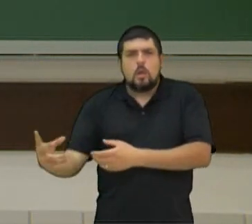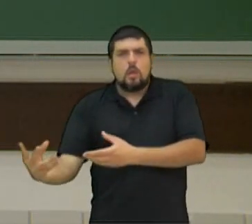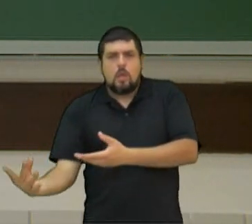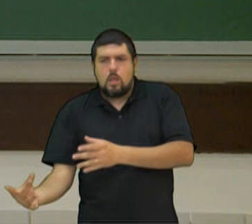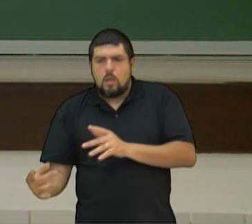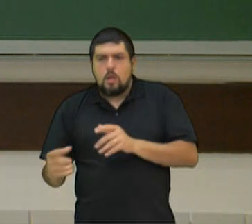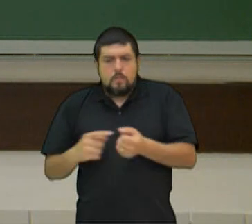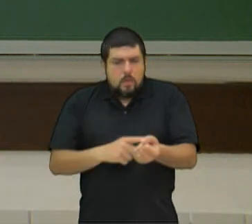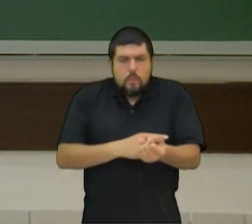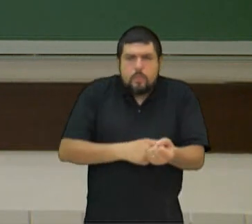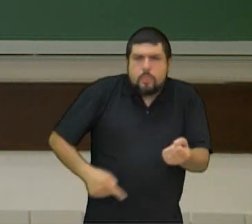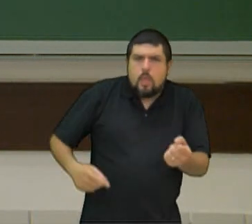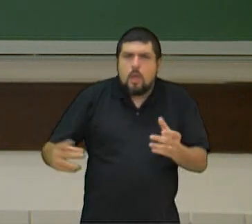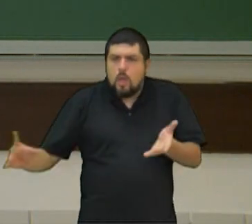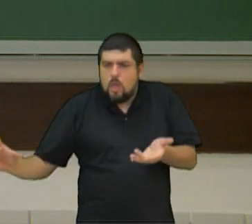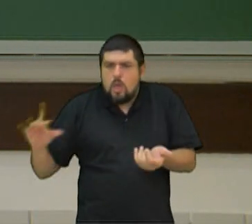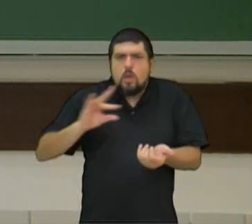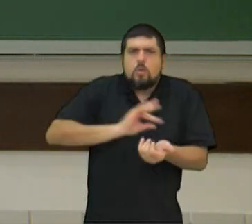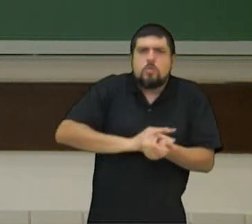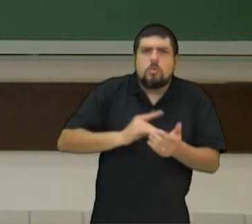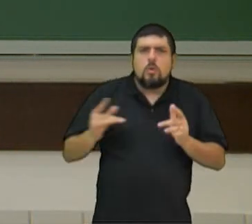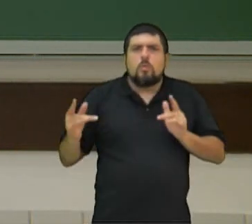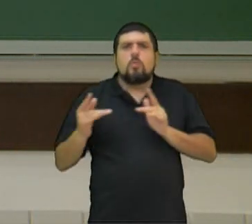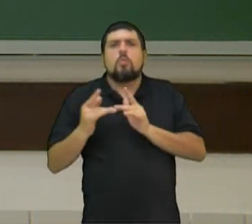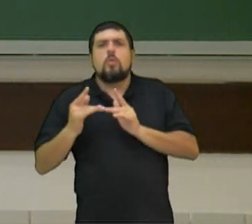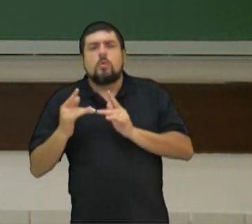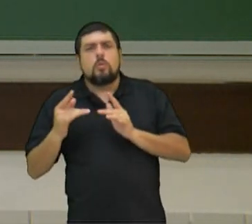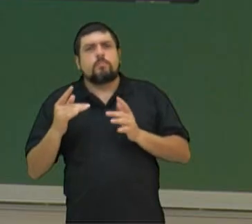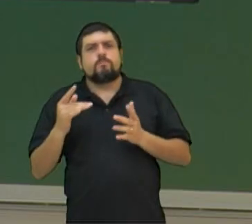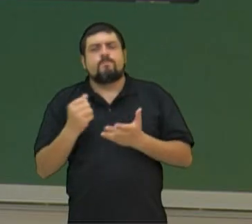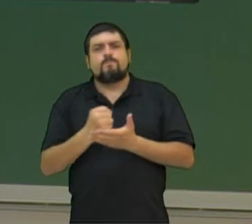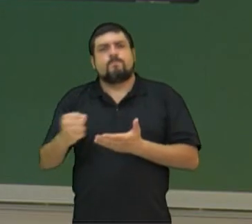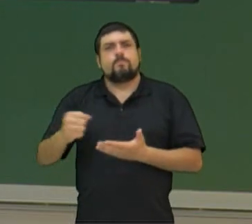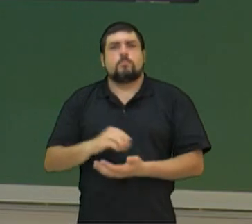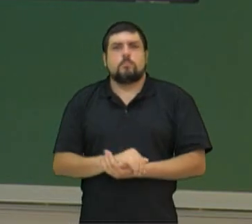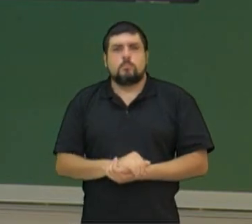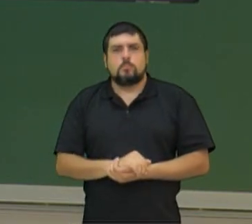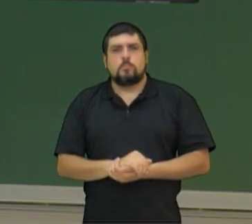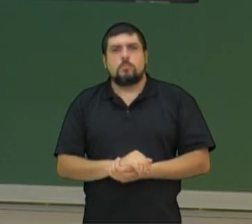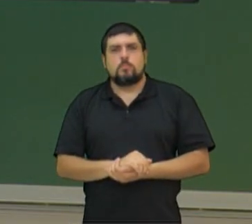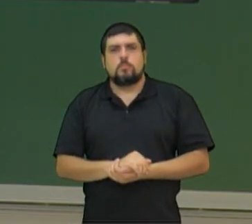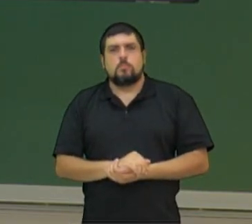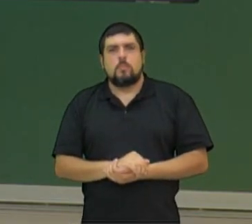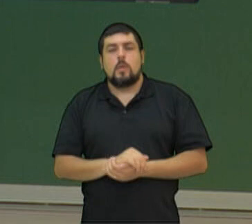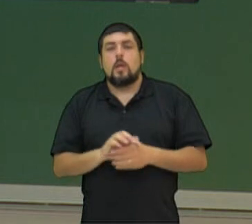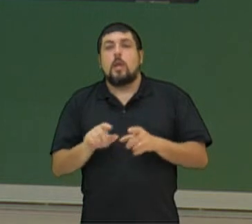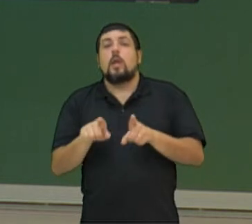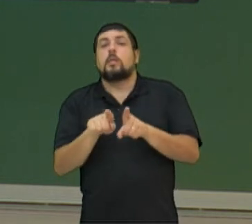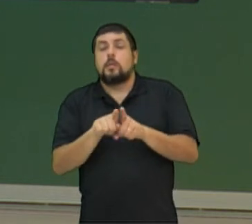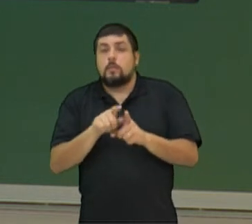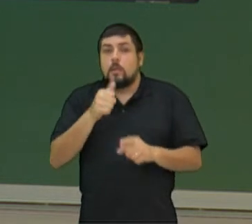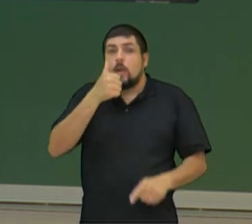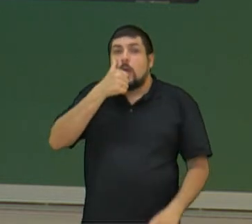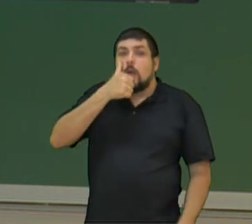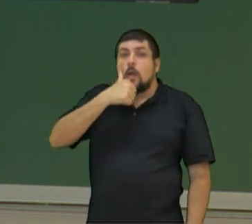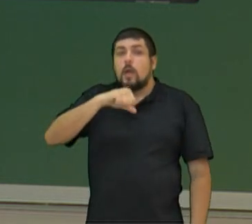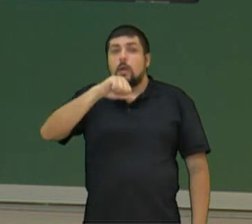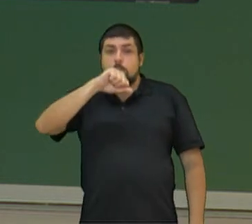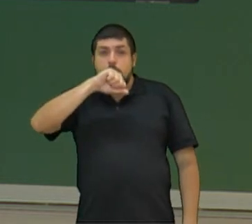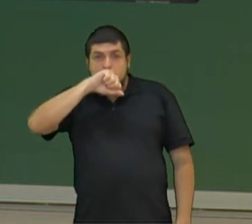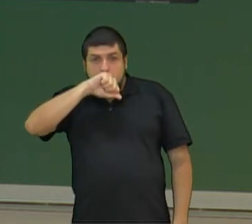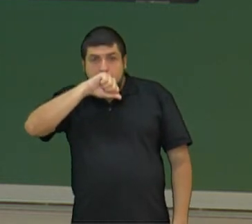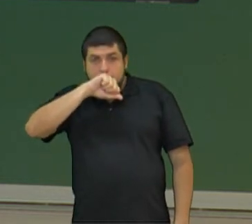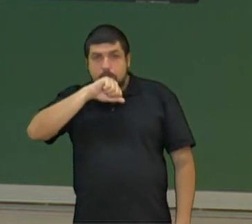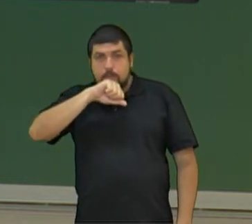né, ela poderia adquirir o vírus HIV também. Da mãe, uma mãe que tem o vírus, ela